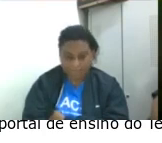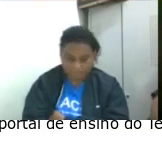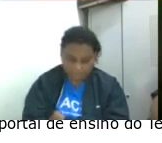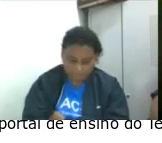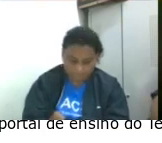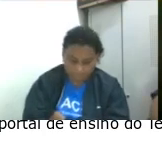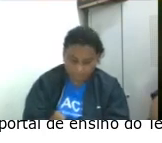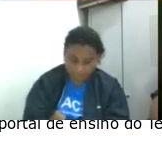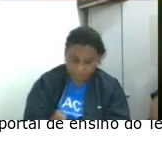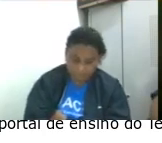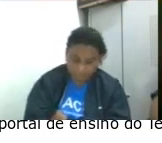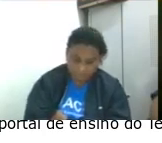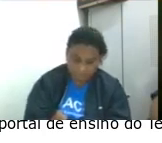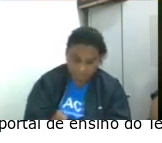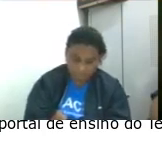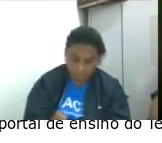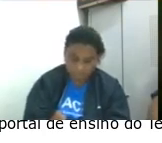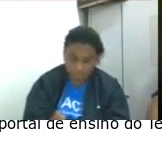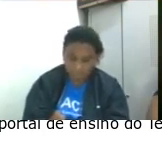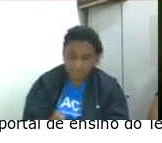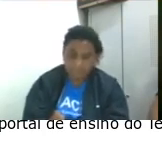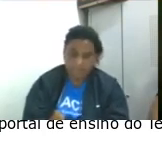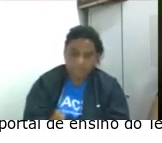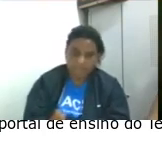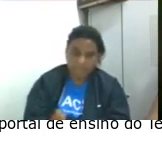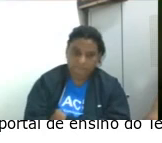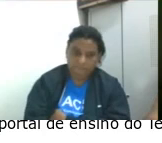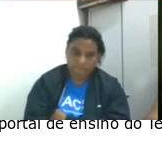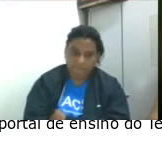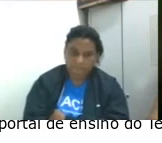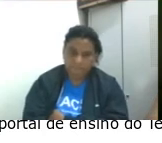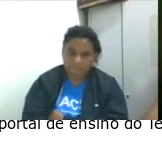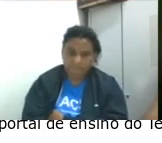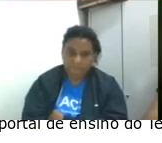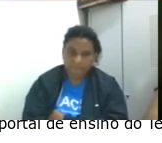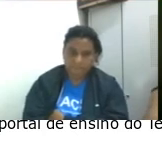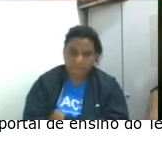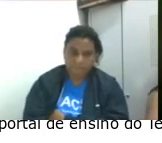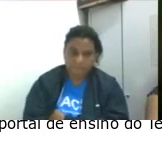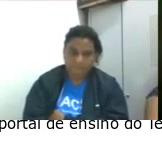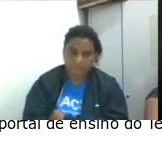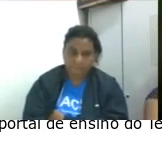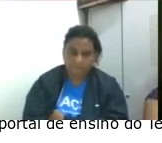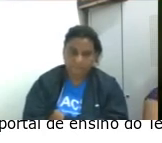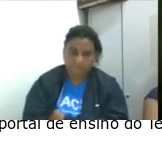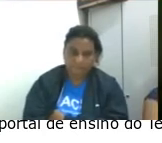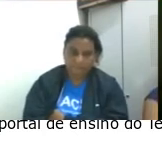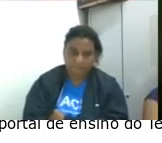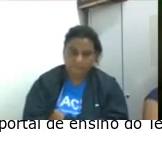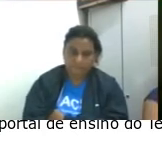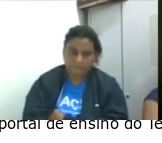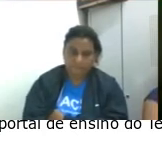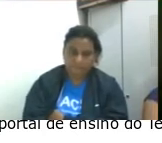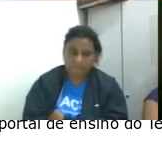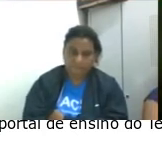isso criando vínculo e fortalecendo esses vínculos todos os dias é muito importante a duração do tratamento obviamente o tempo de seis meses é